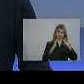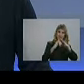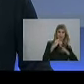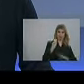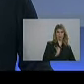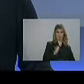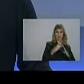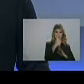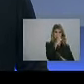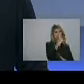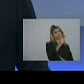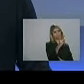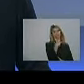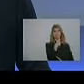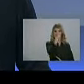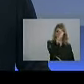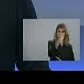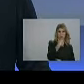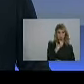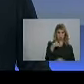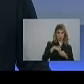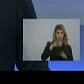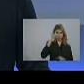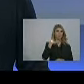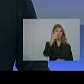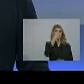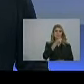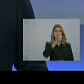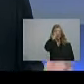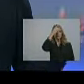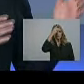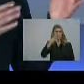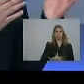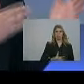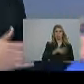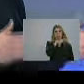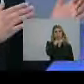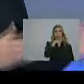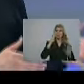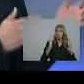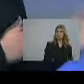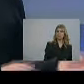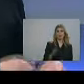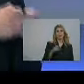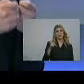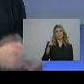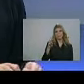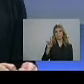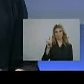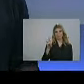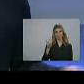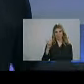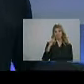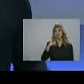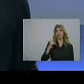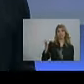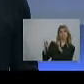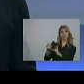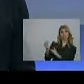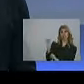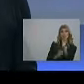me escolher, eu sei que eu vou assumir uma prefeitura quebrada, com a Previdência, que eu deixei 2.445 milhões em caixa,